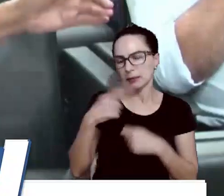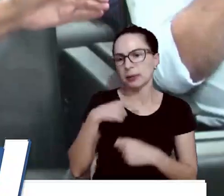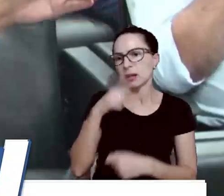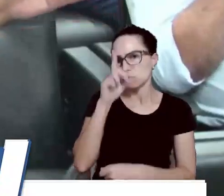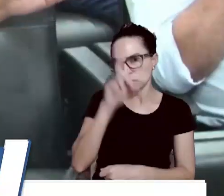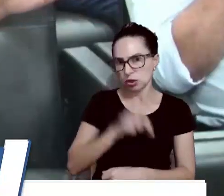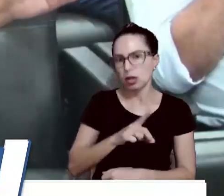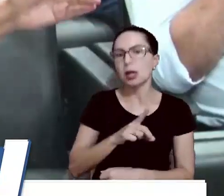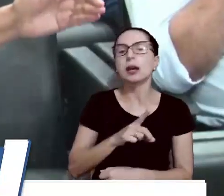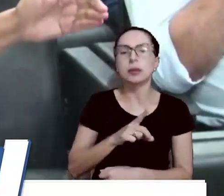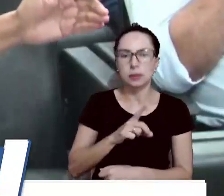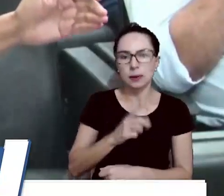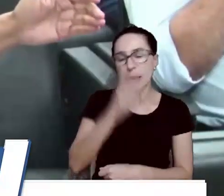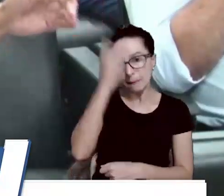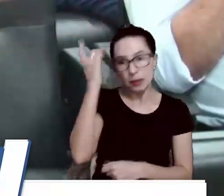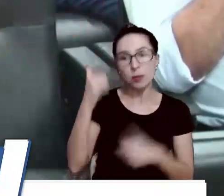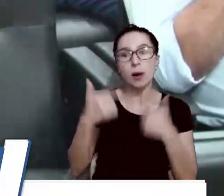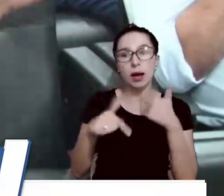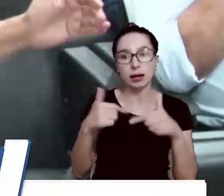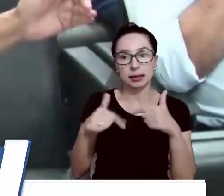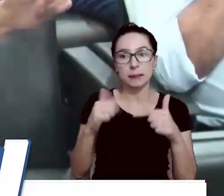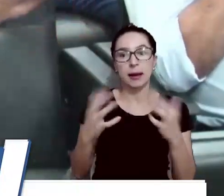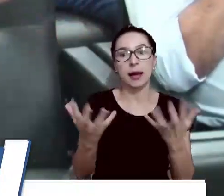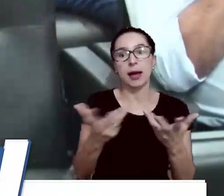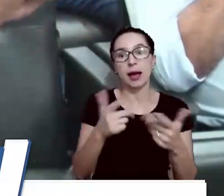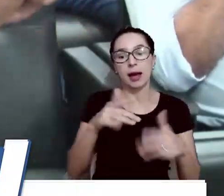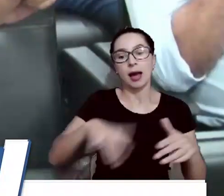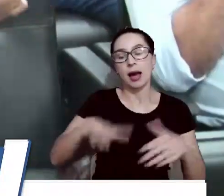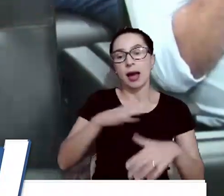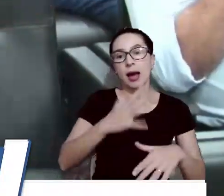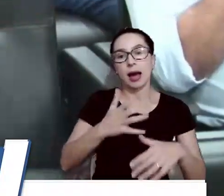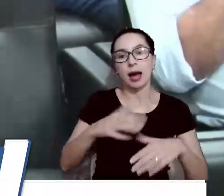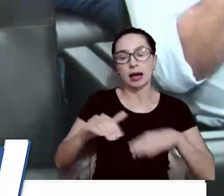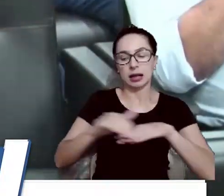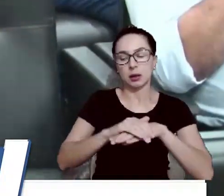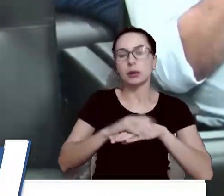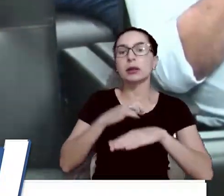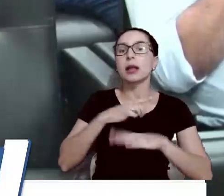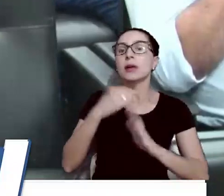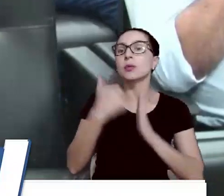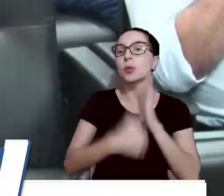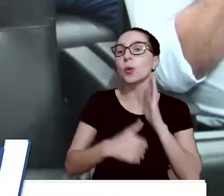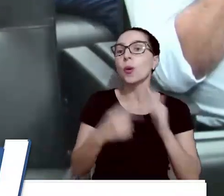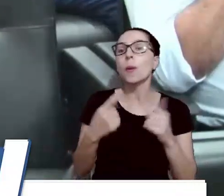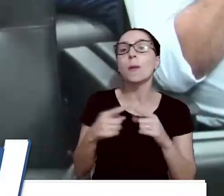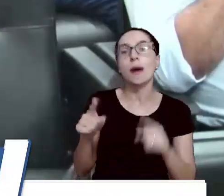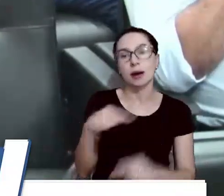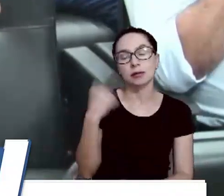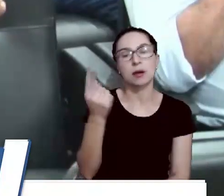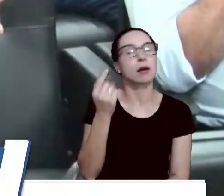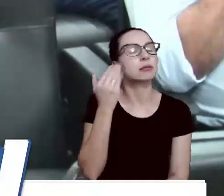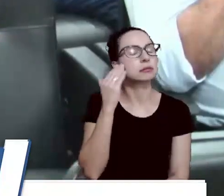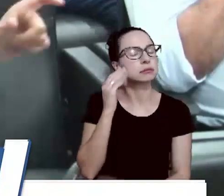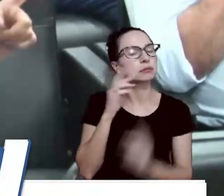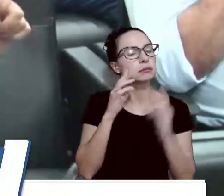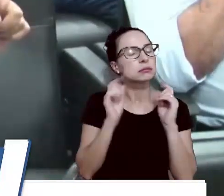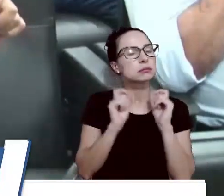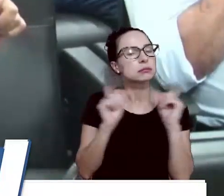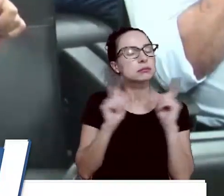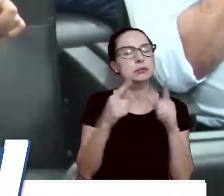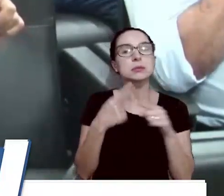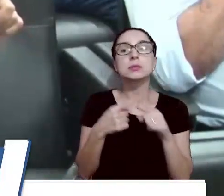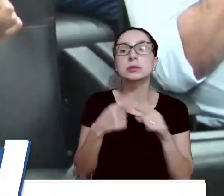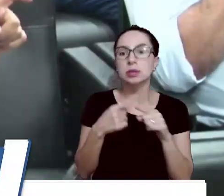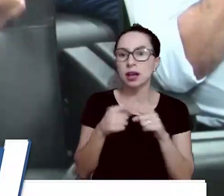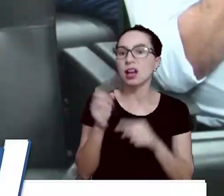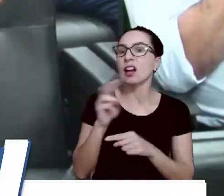quem trabalha na indústria de calçado tem o desconto, mas a gente tem que estar atento, porque alguém vai pagar